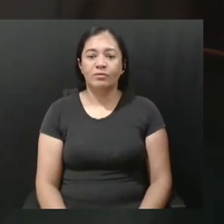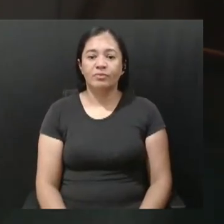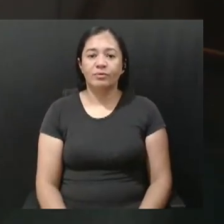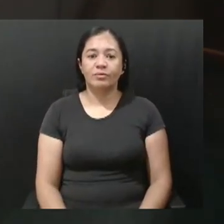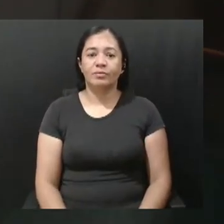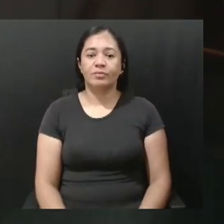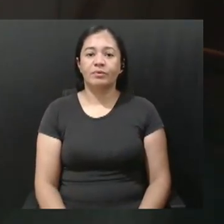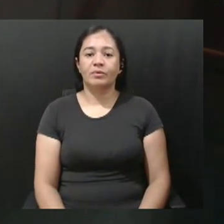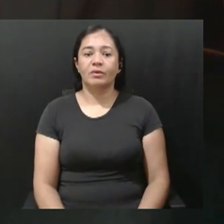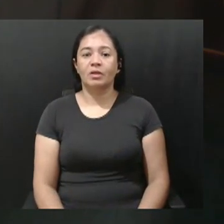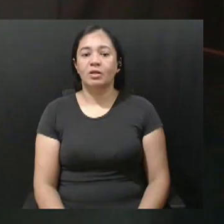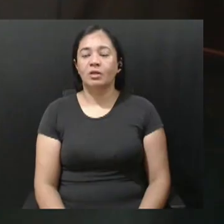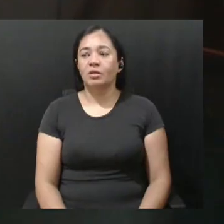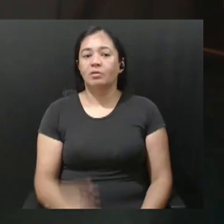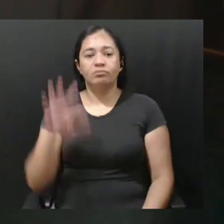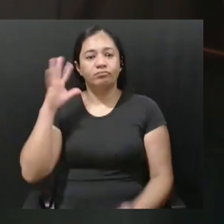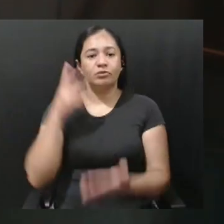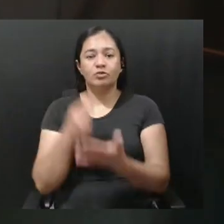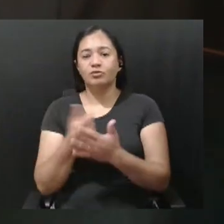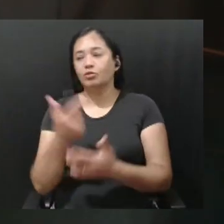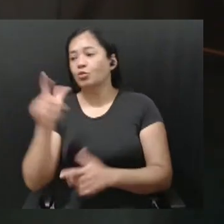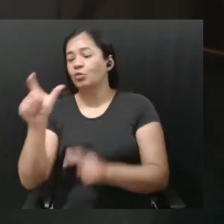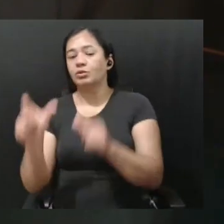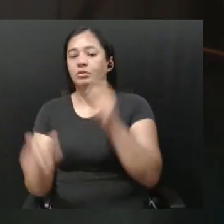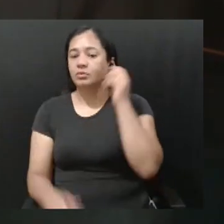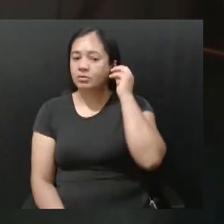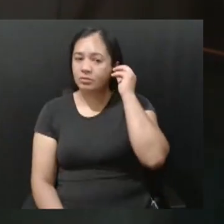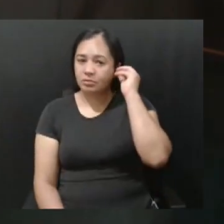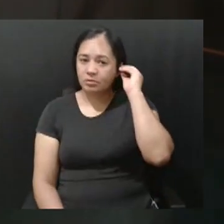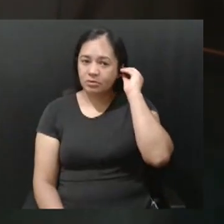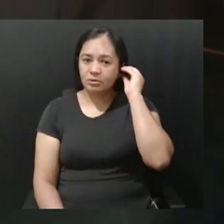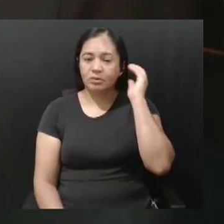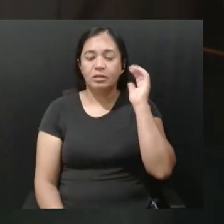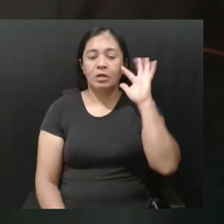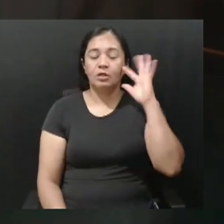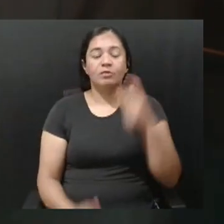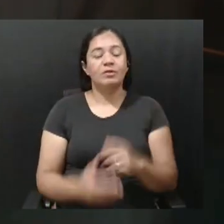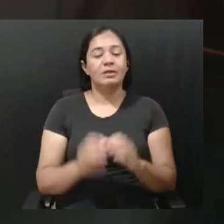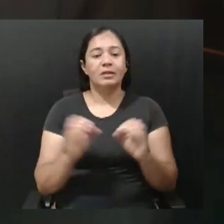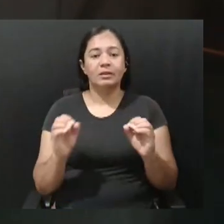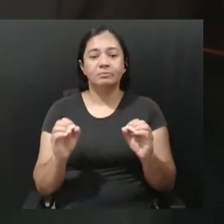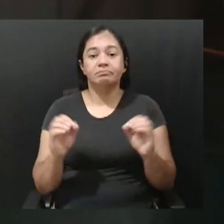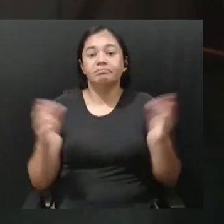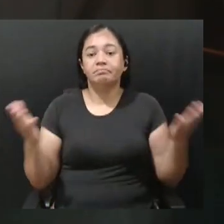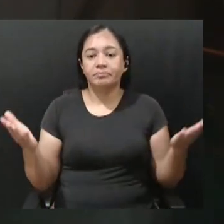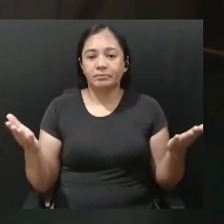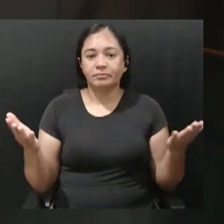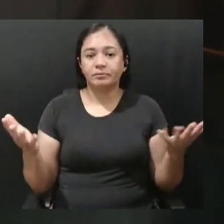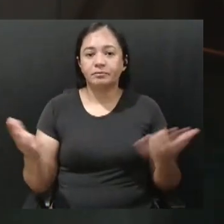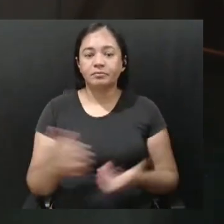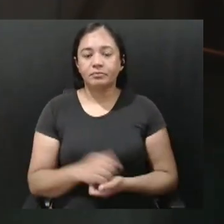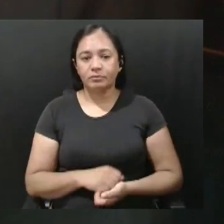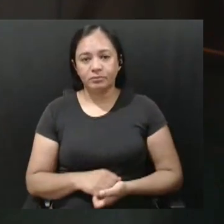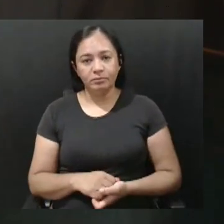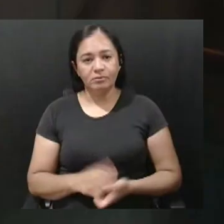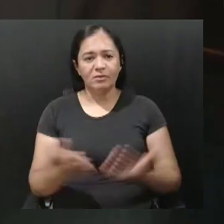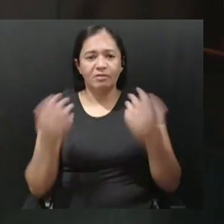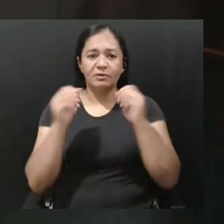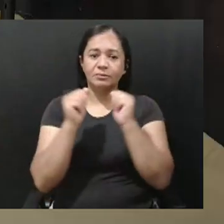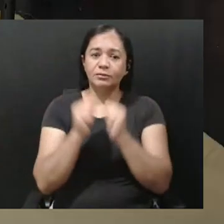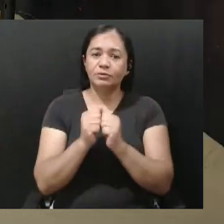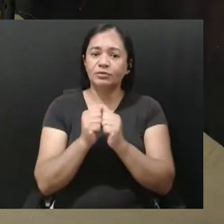com alguns entes queridos lá, enfim. E aí, vamos se reunir numa chácara, tá? Mas eu não